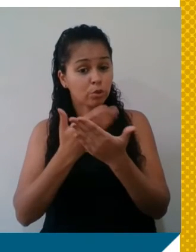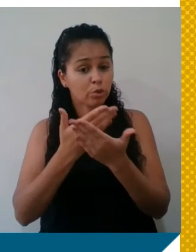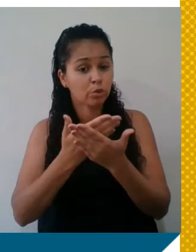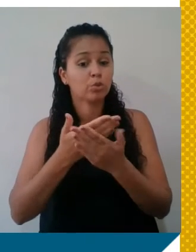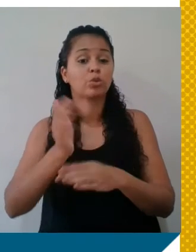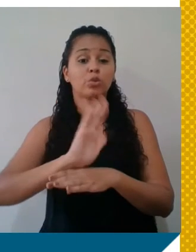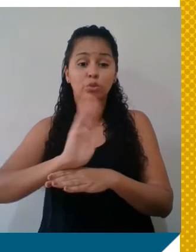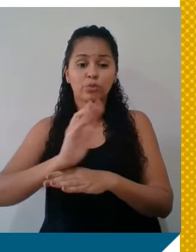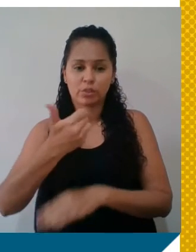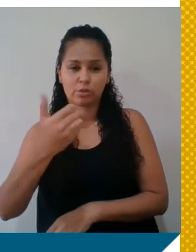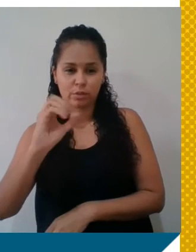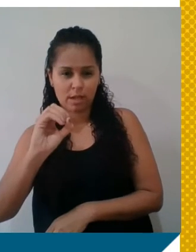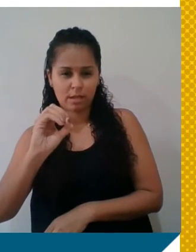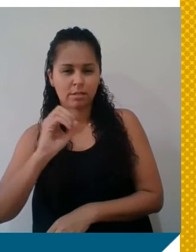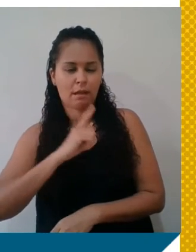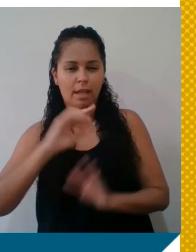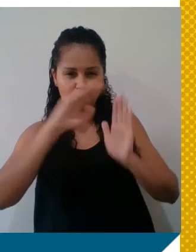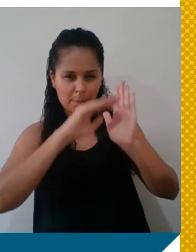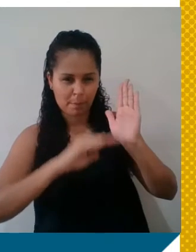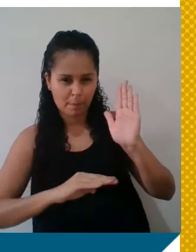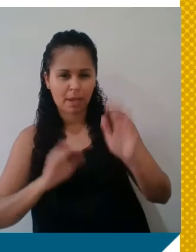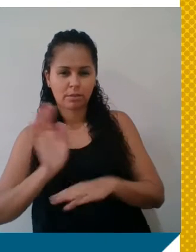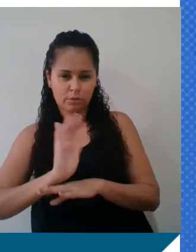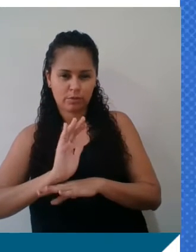e Concentração. É só você verificar aqui na playlist.